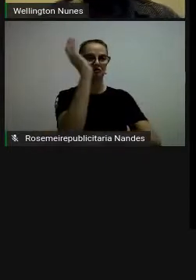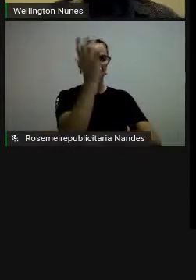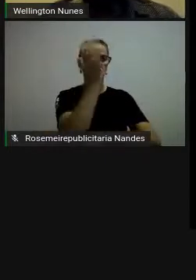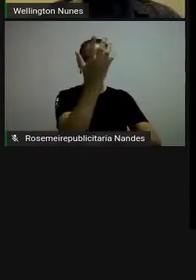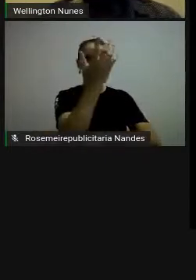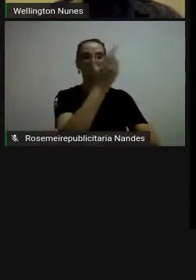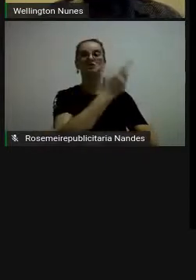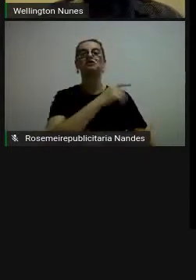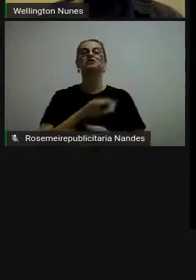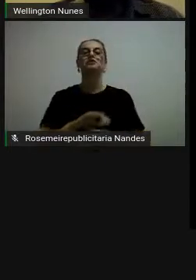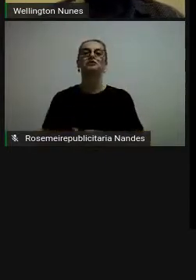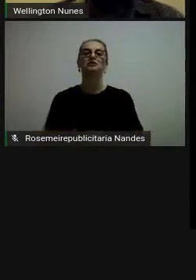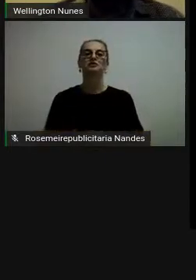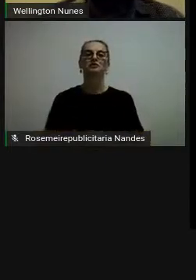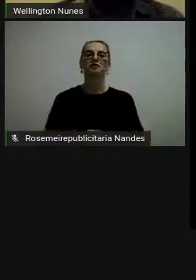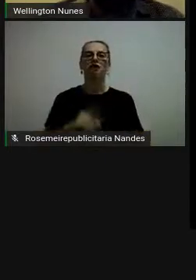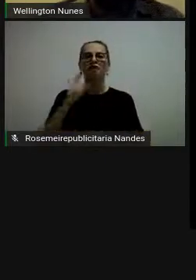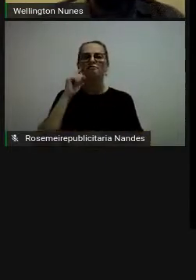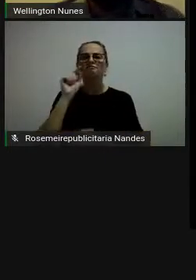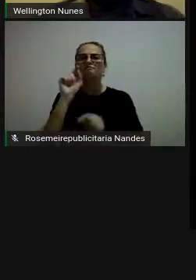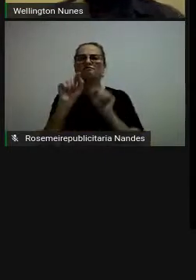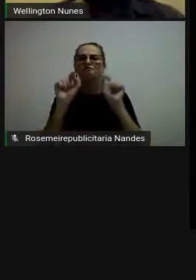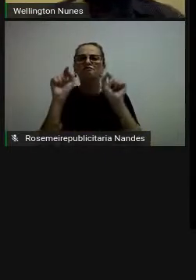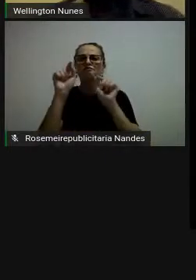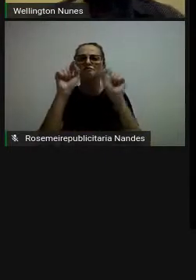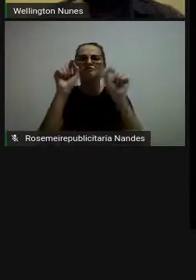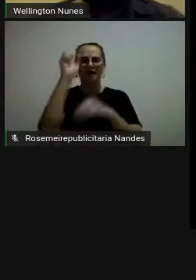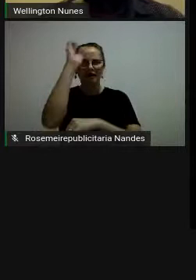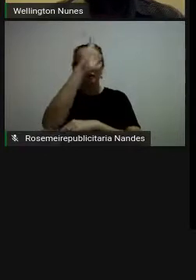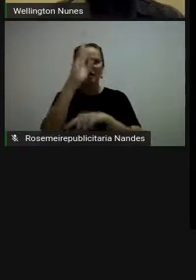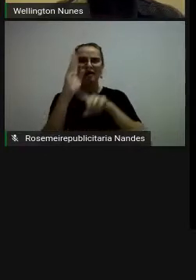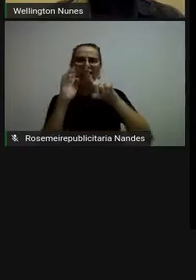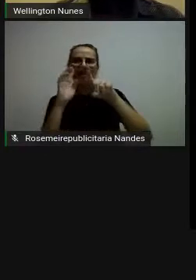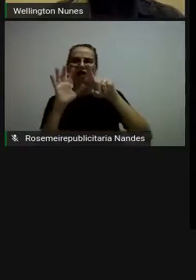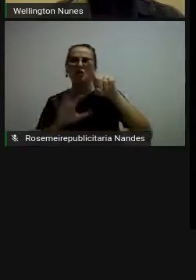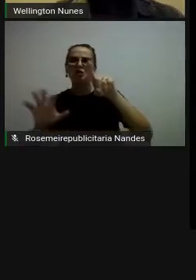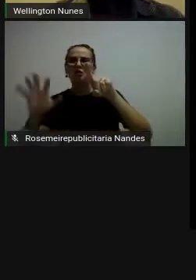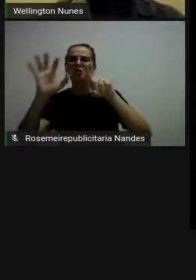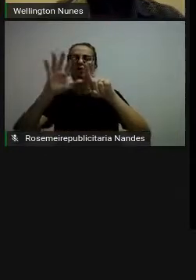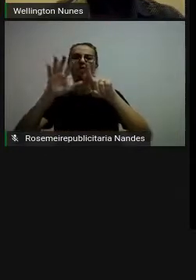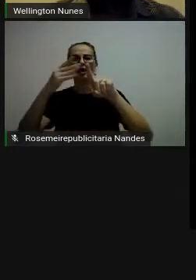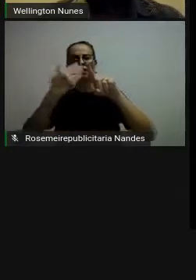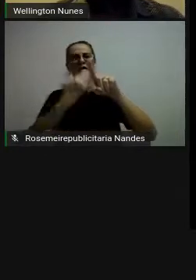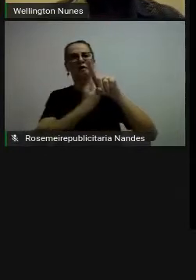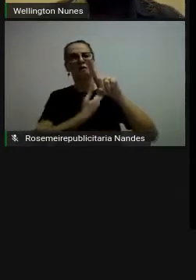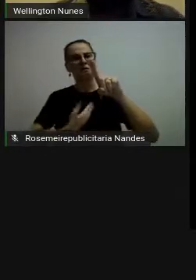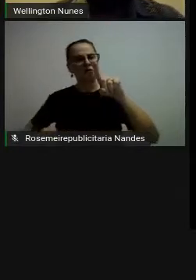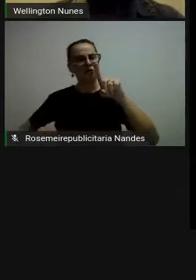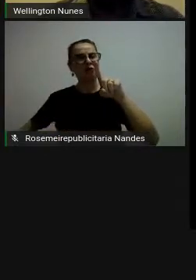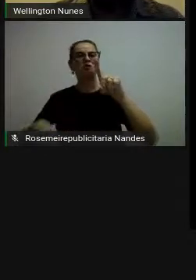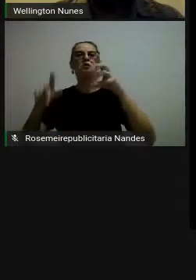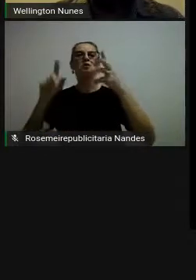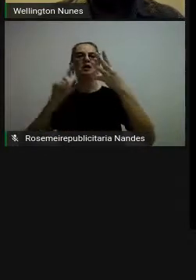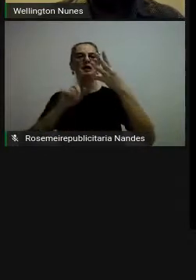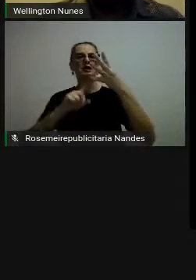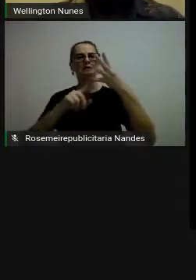das terras, né, públicas, privadas, enfim. Um órgão que trabalha bastante com esses